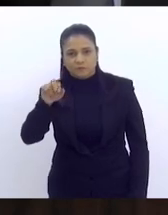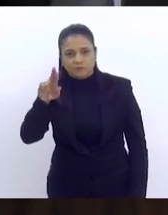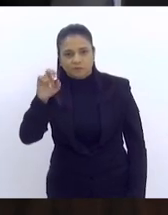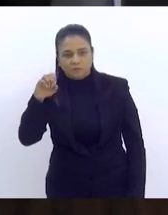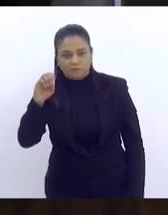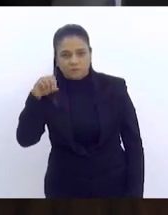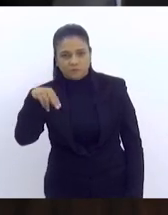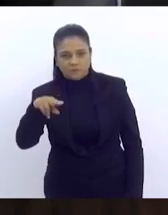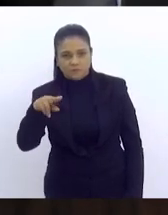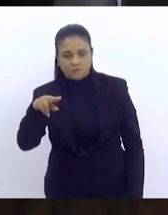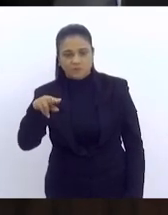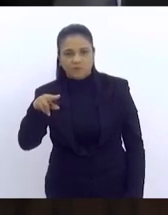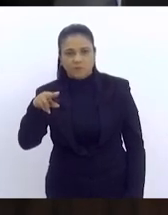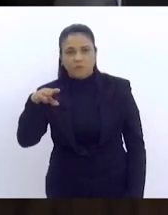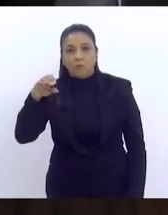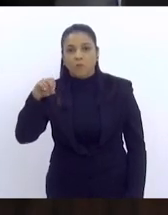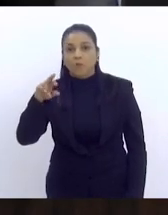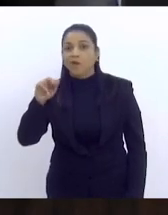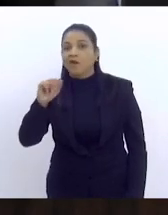Moraes